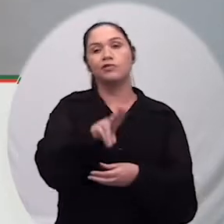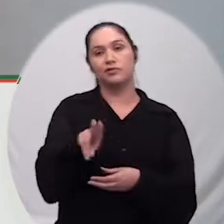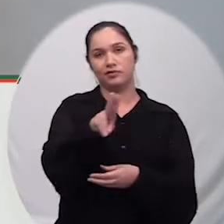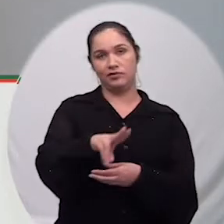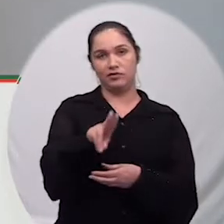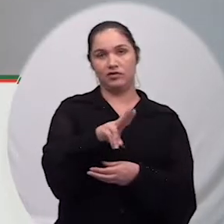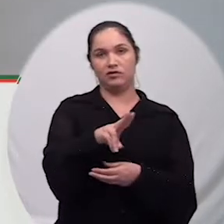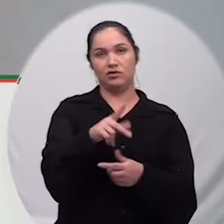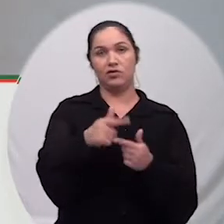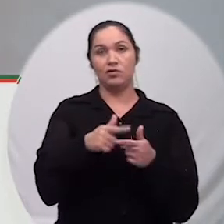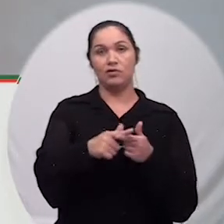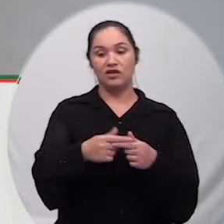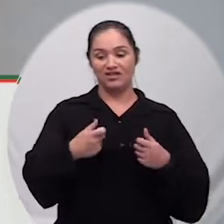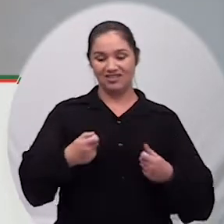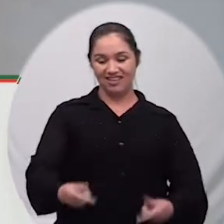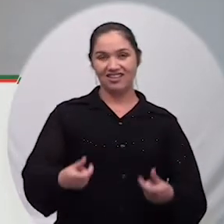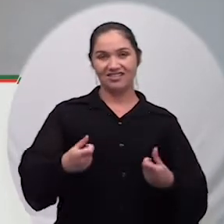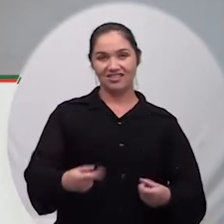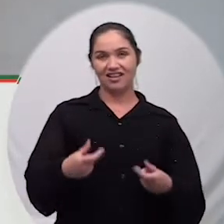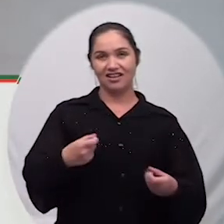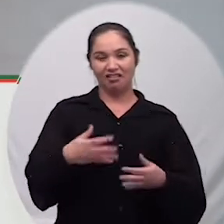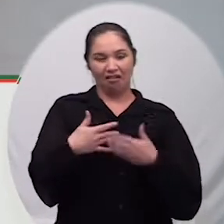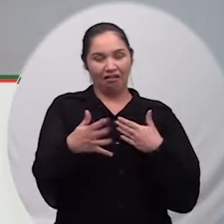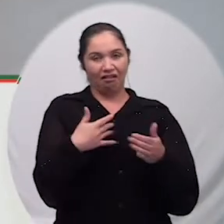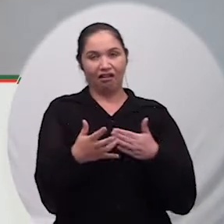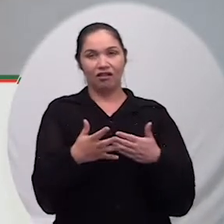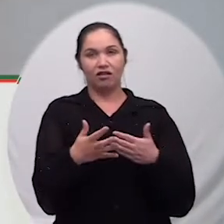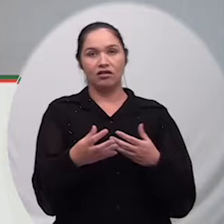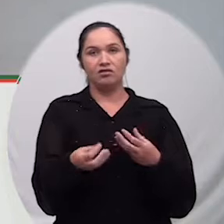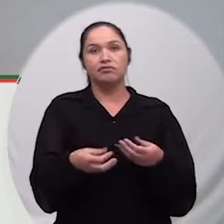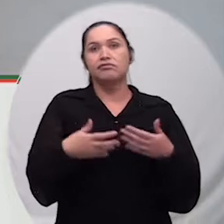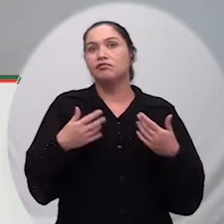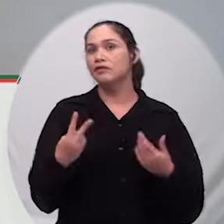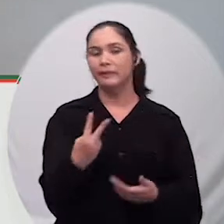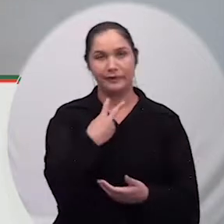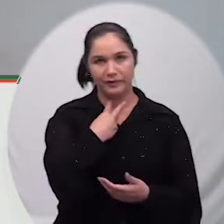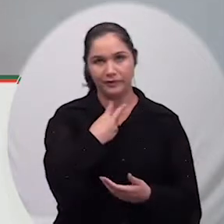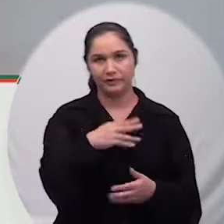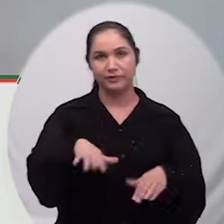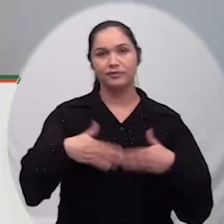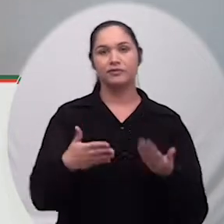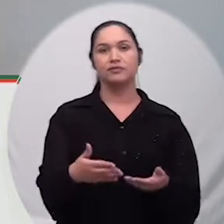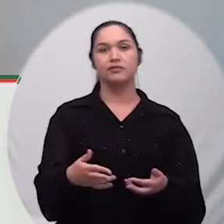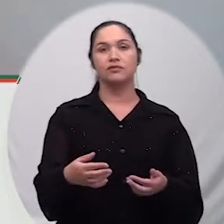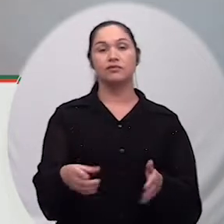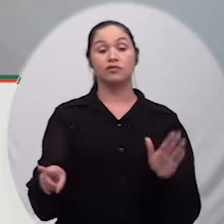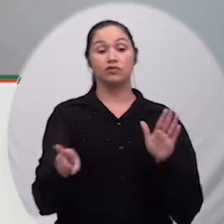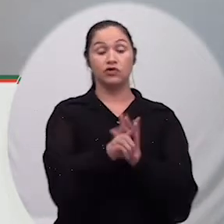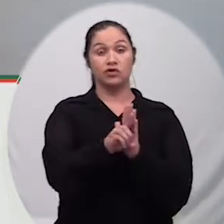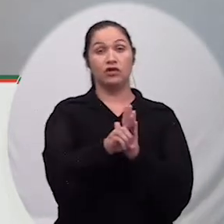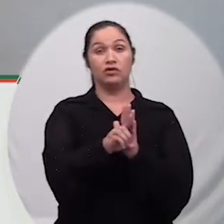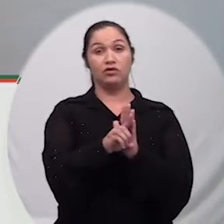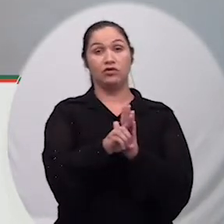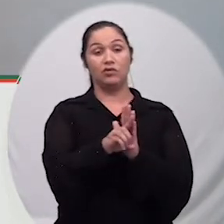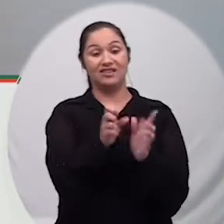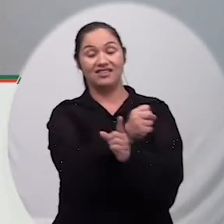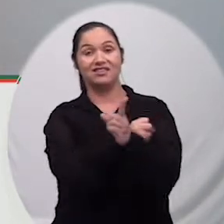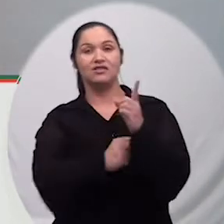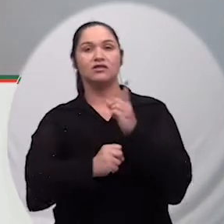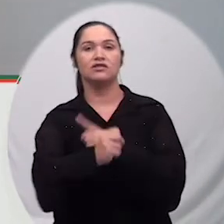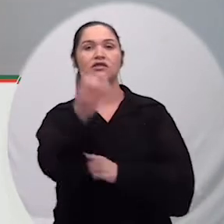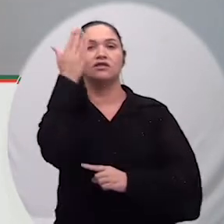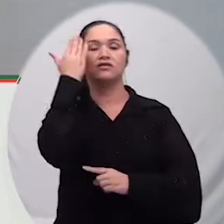dinheiro de educação, é coisa séria. Só para repetir, deixar bem frisado. Então, nós temos o direito a essa informação e a obrigação de vigiar,